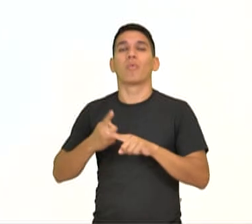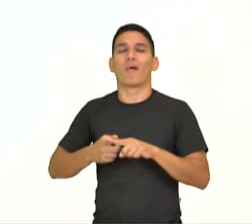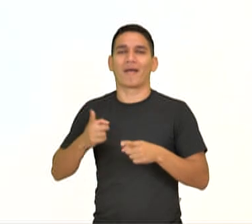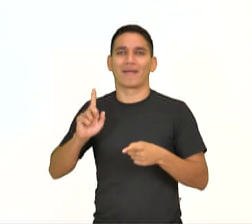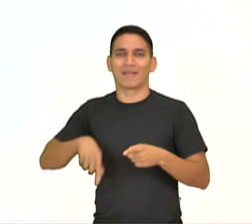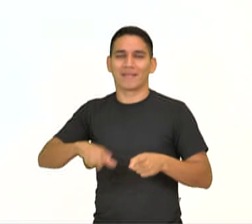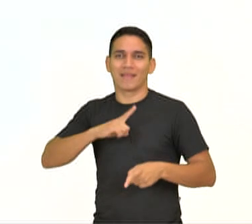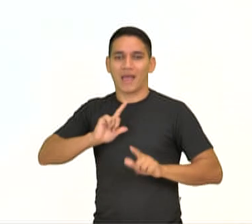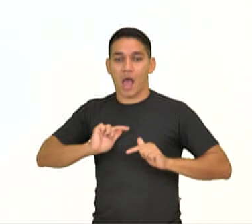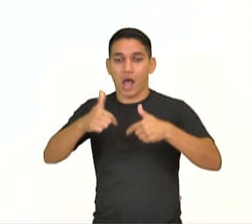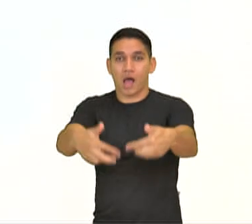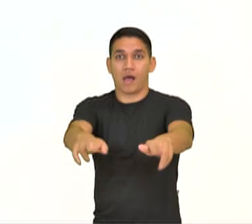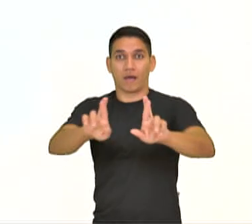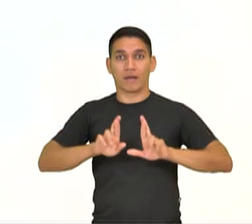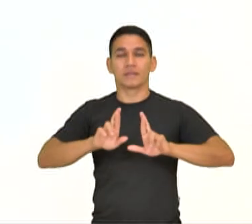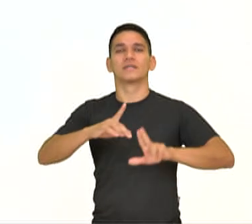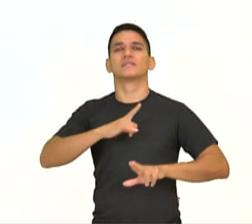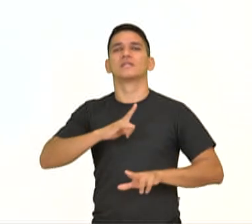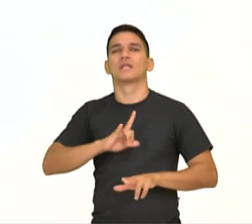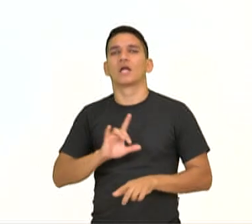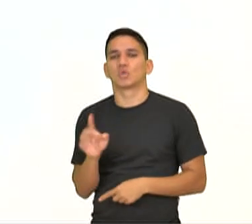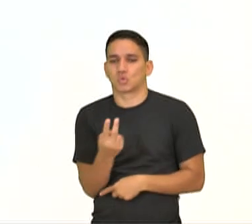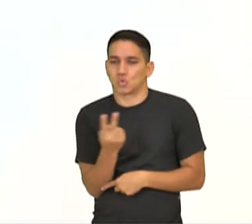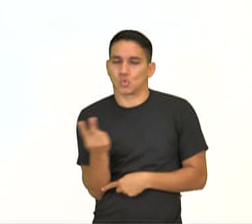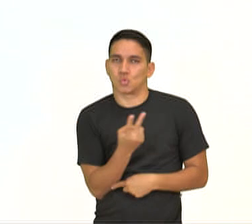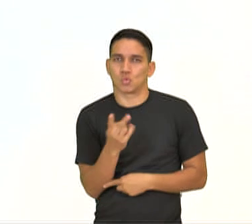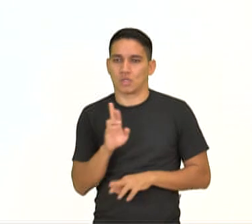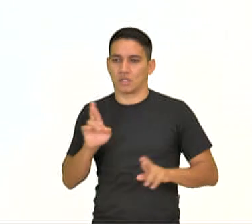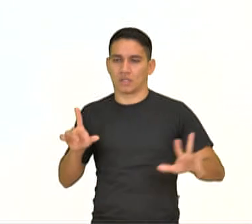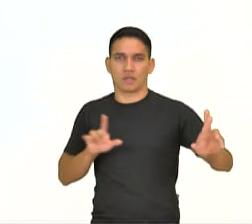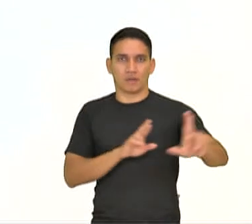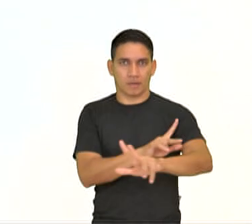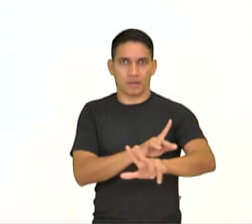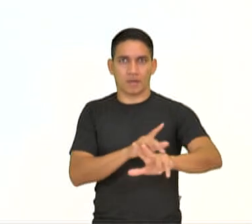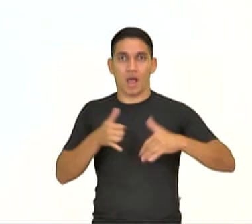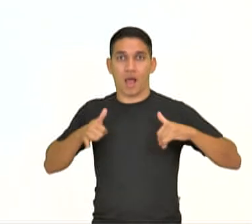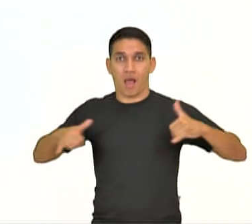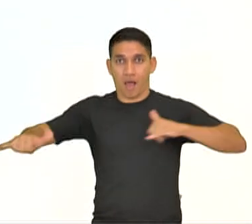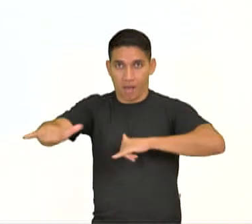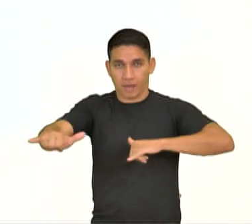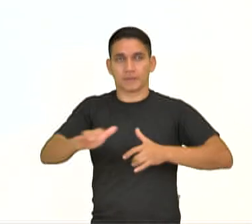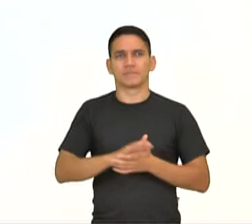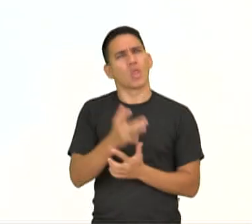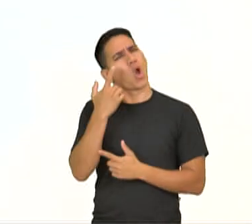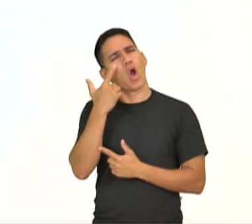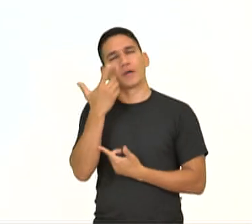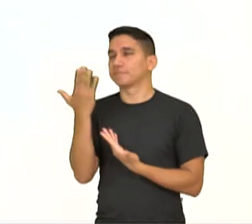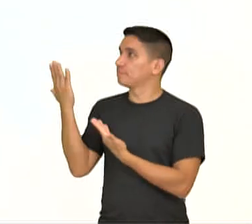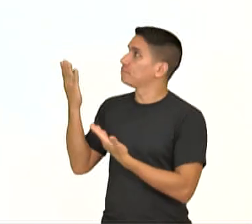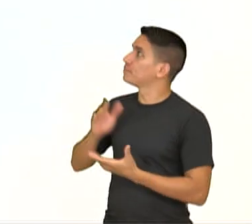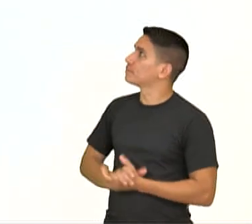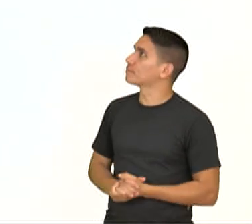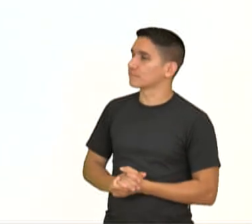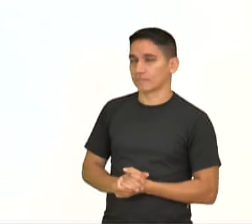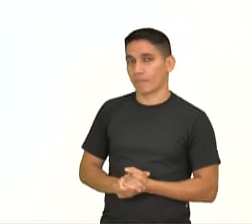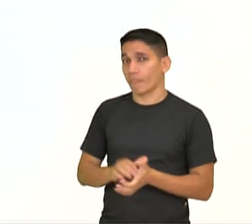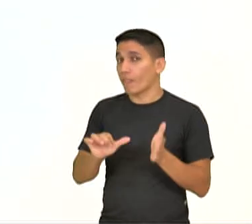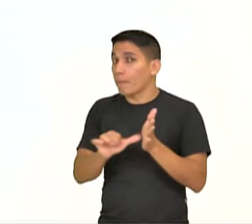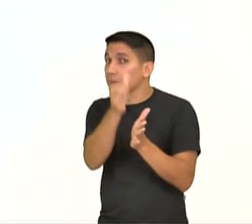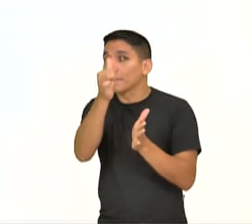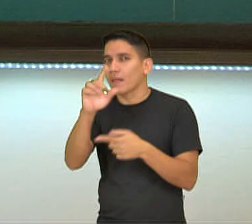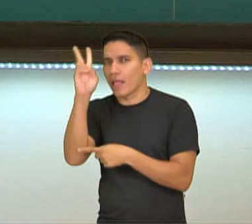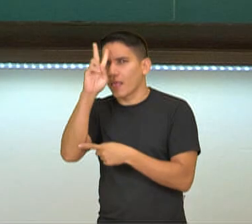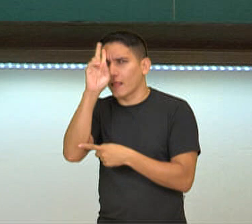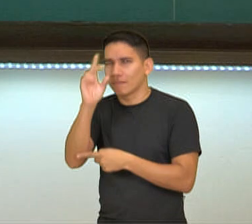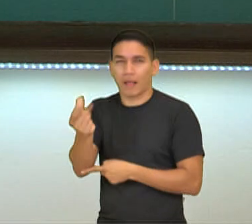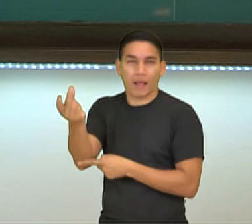para a força elétrica entre duas cargas pontuais, beleza? Vamos lá. Primeira coisa, você tem que lembrar lá